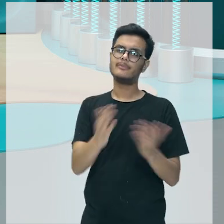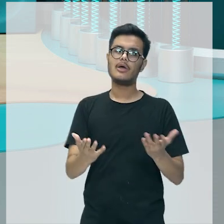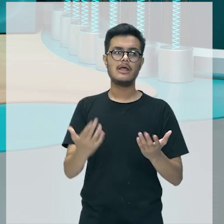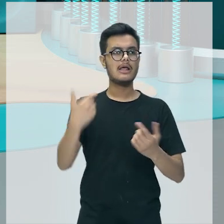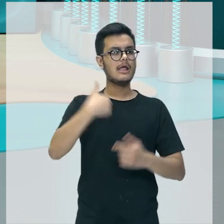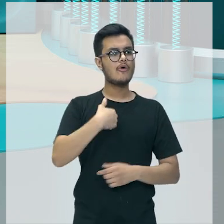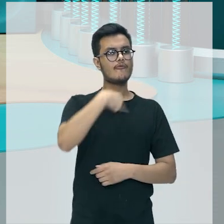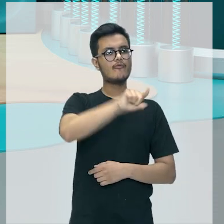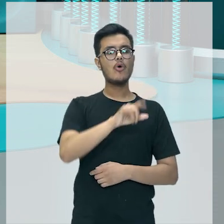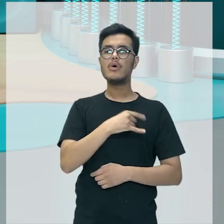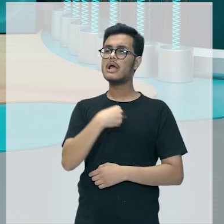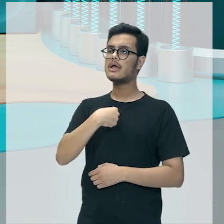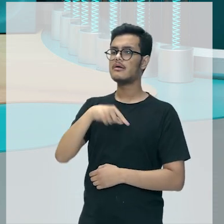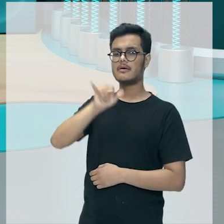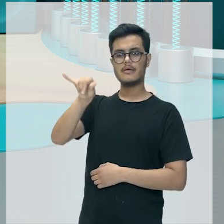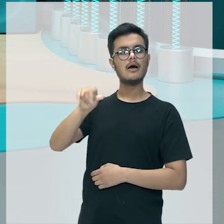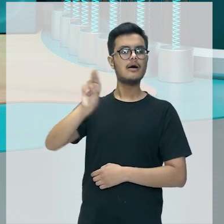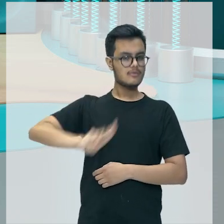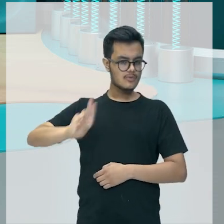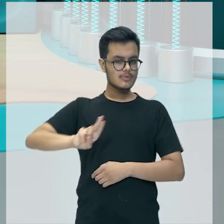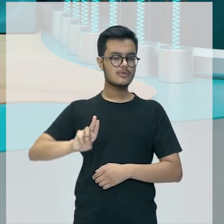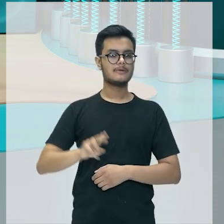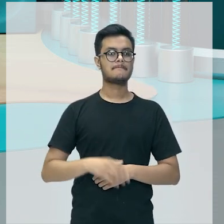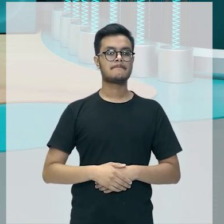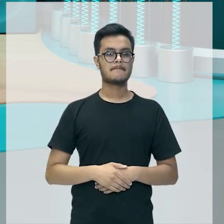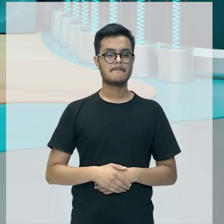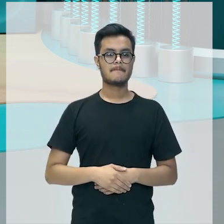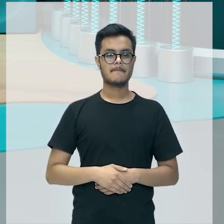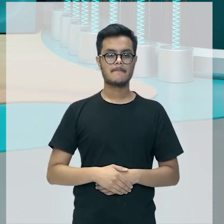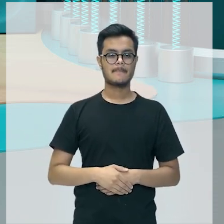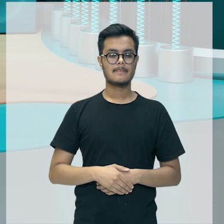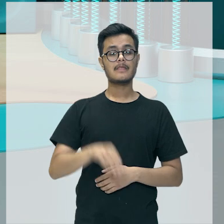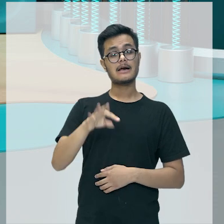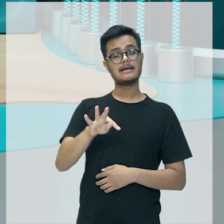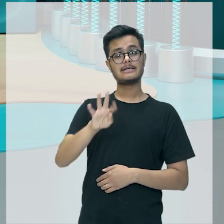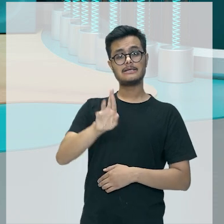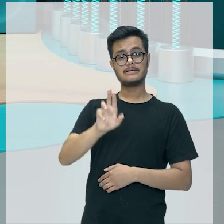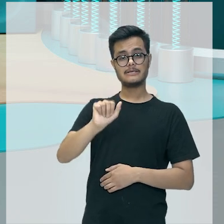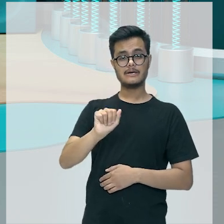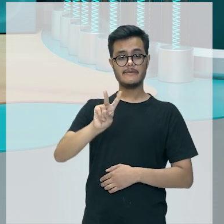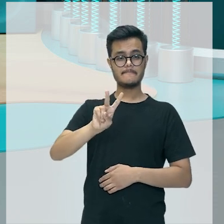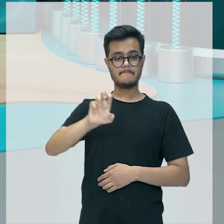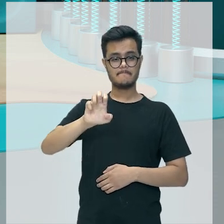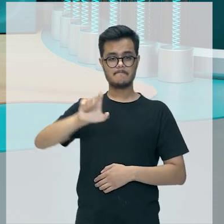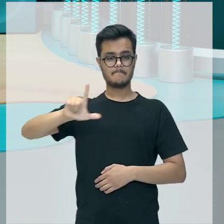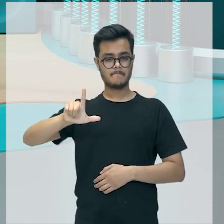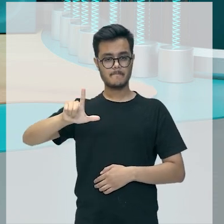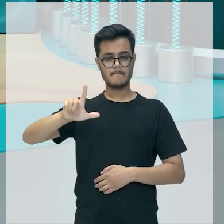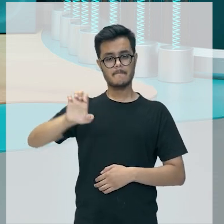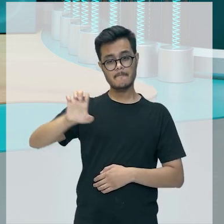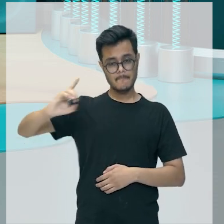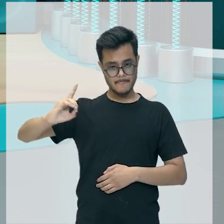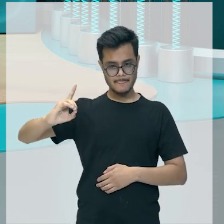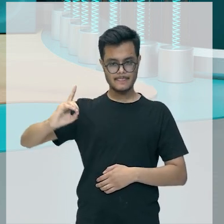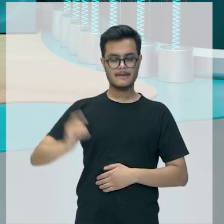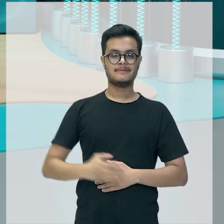outro verbo ainda, que é o verbo, vejam comigo, travel, travel, o